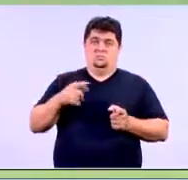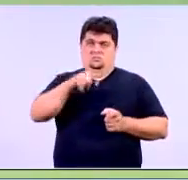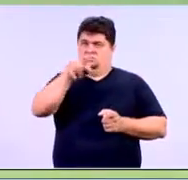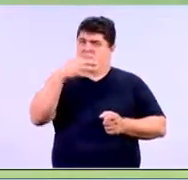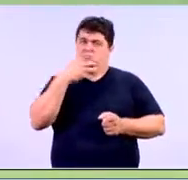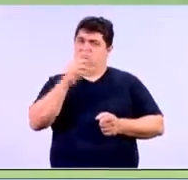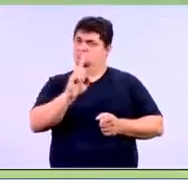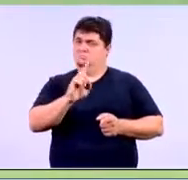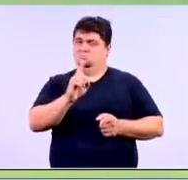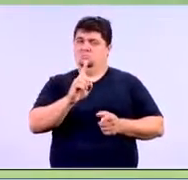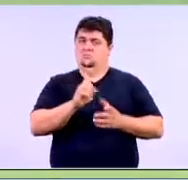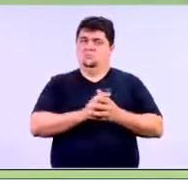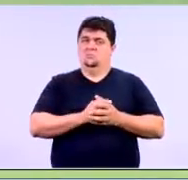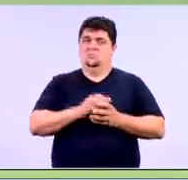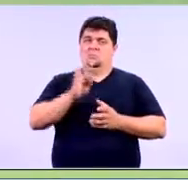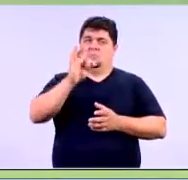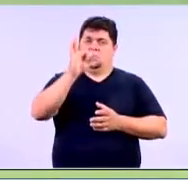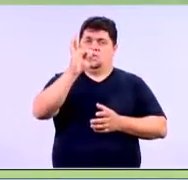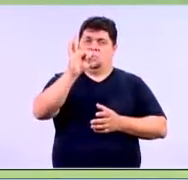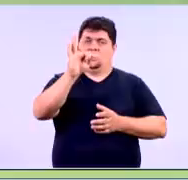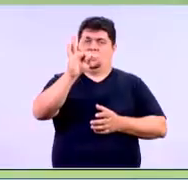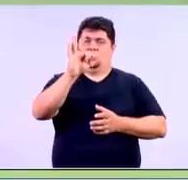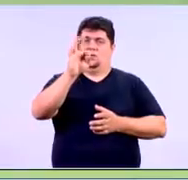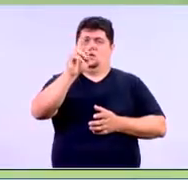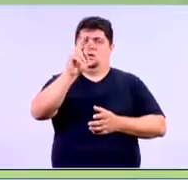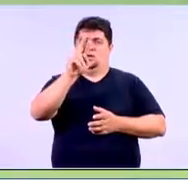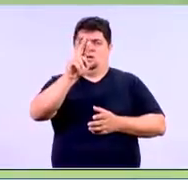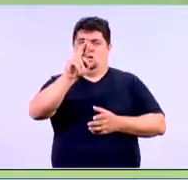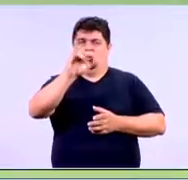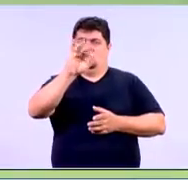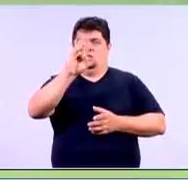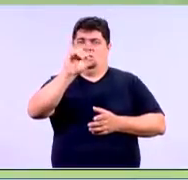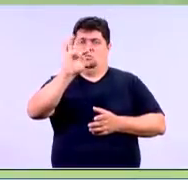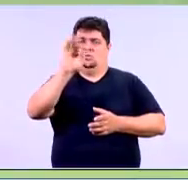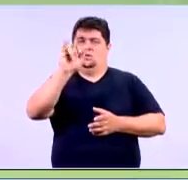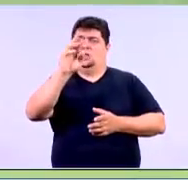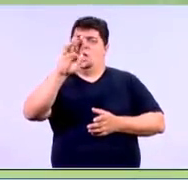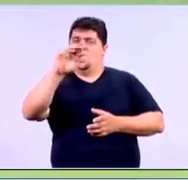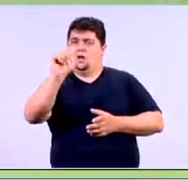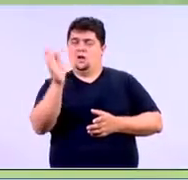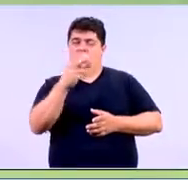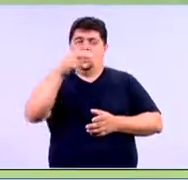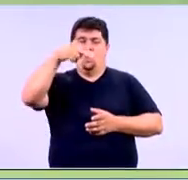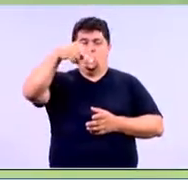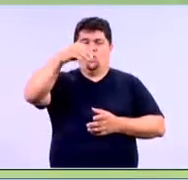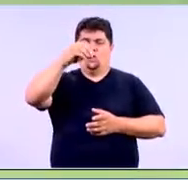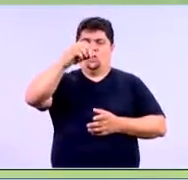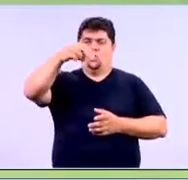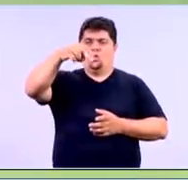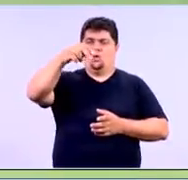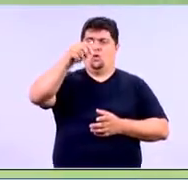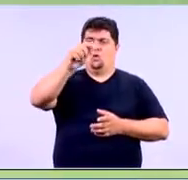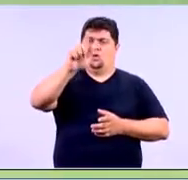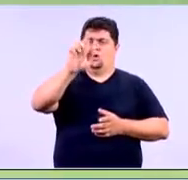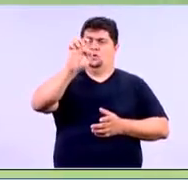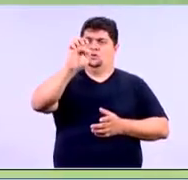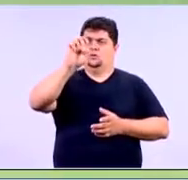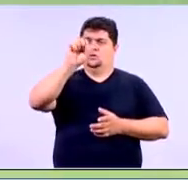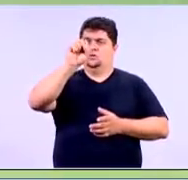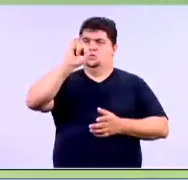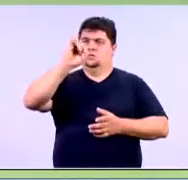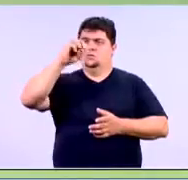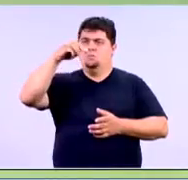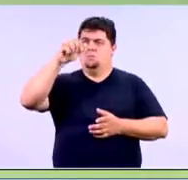por vocês: tributária nonagesimal. O que vem a ser princípio da anterioridade tributária